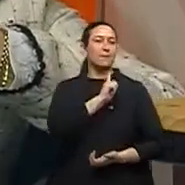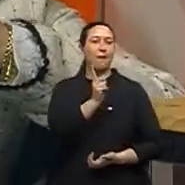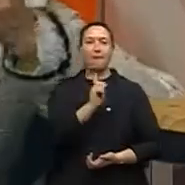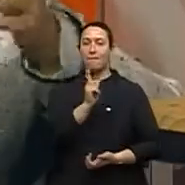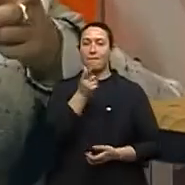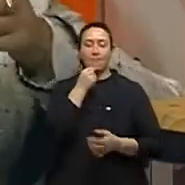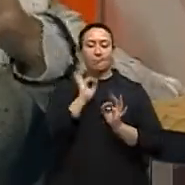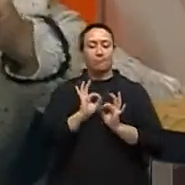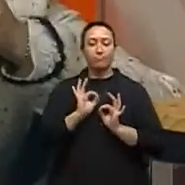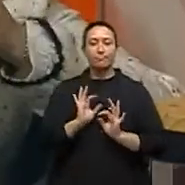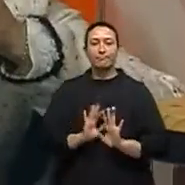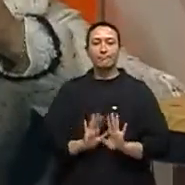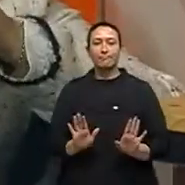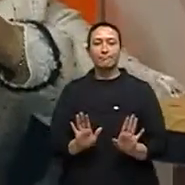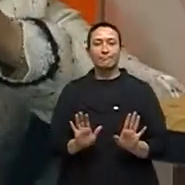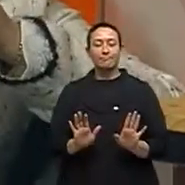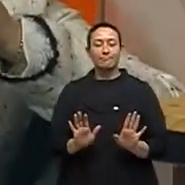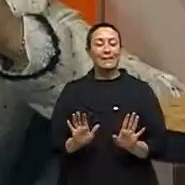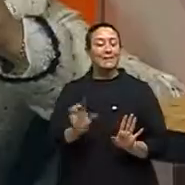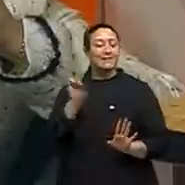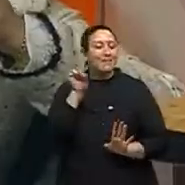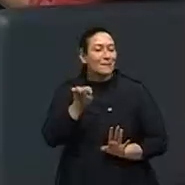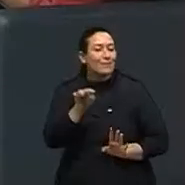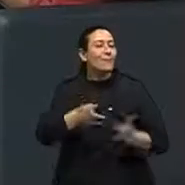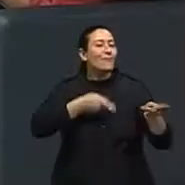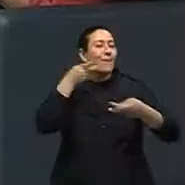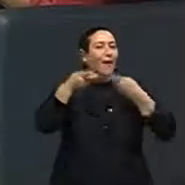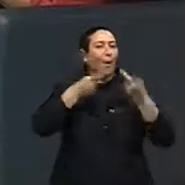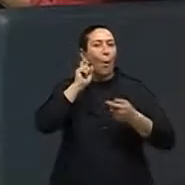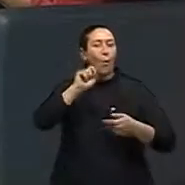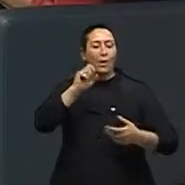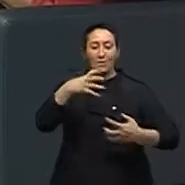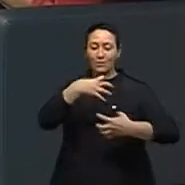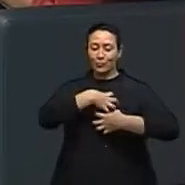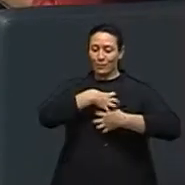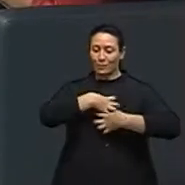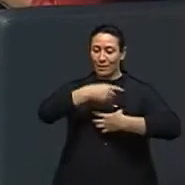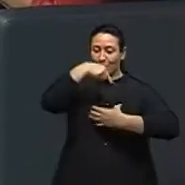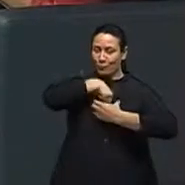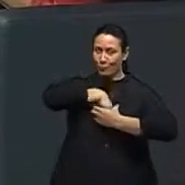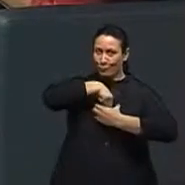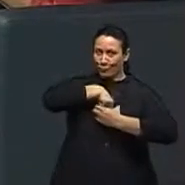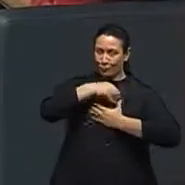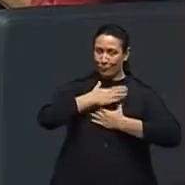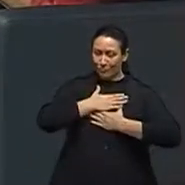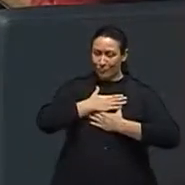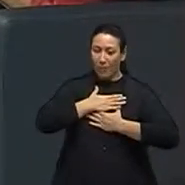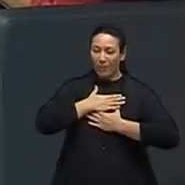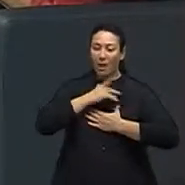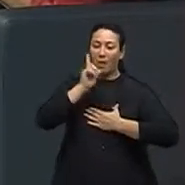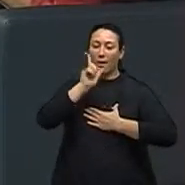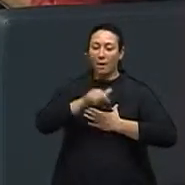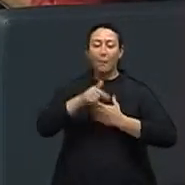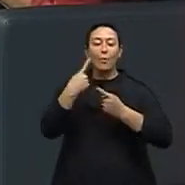subjetiva Isabel tem um papel muito importante que tem um espaço na sociedade no Imaginário social no